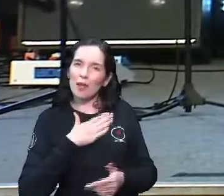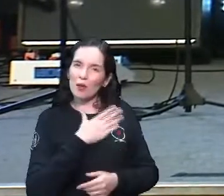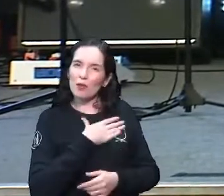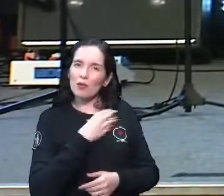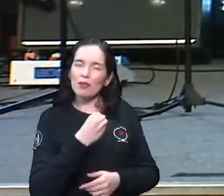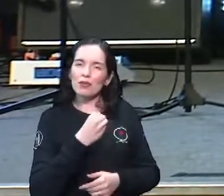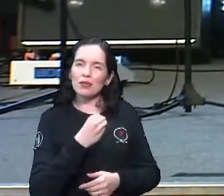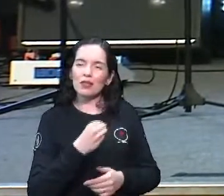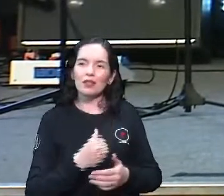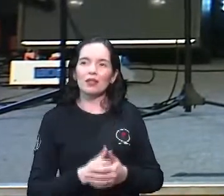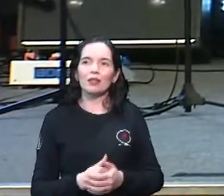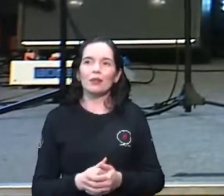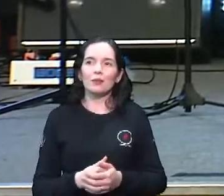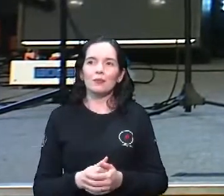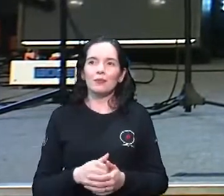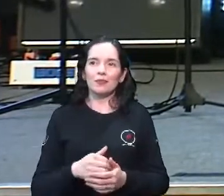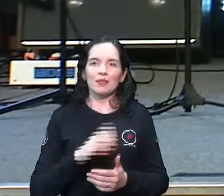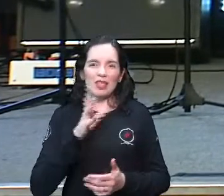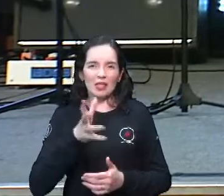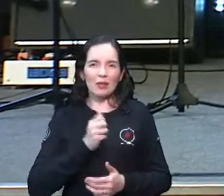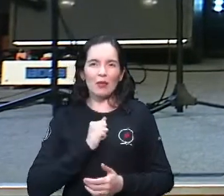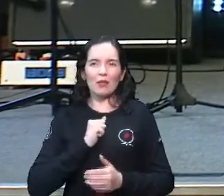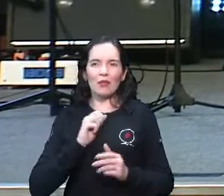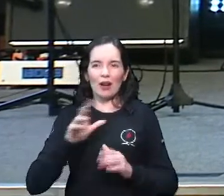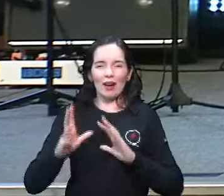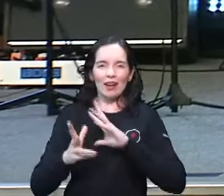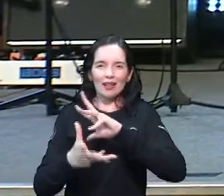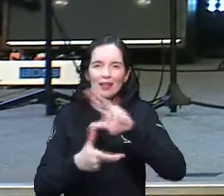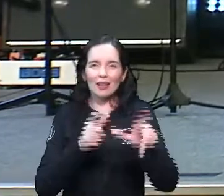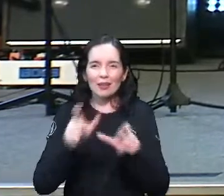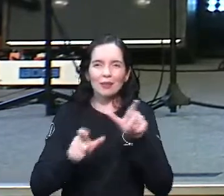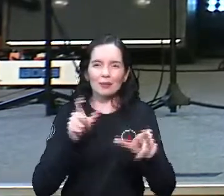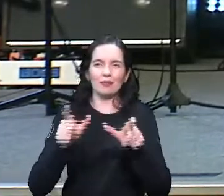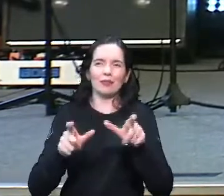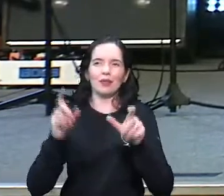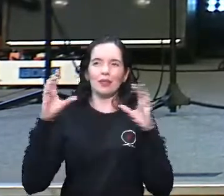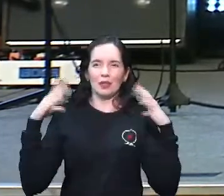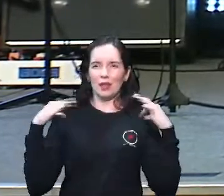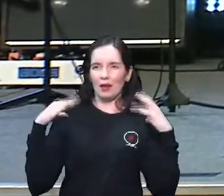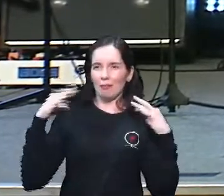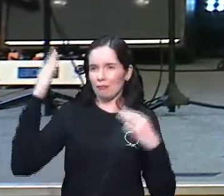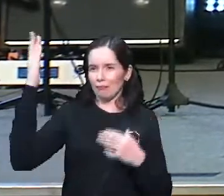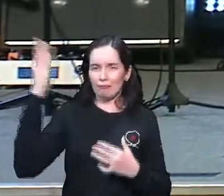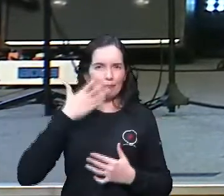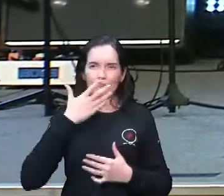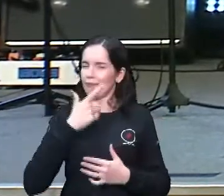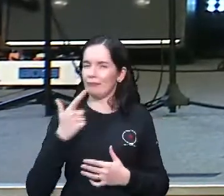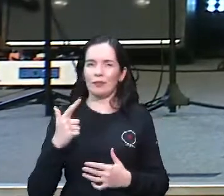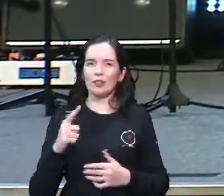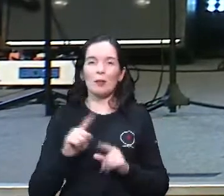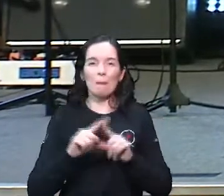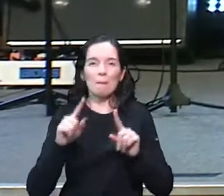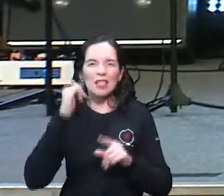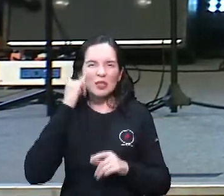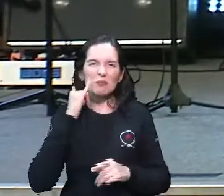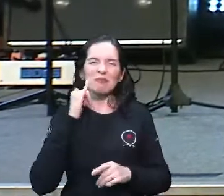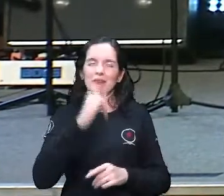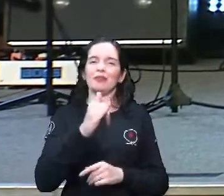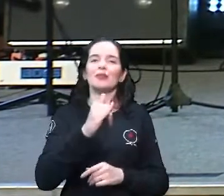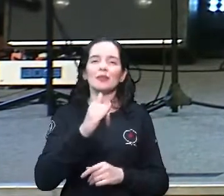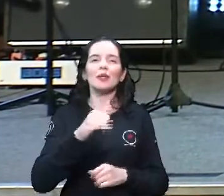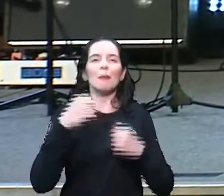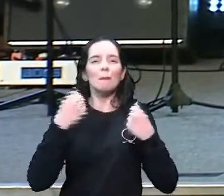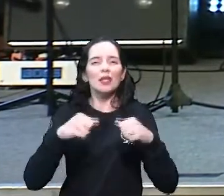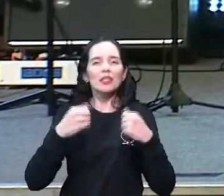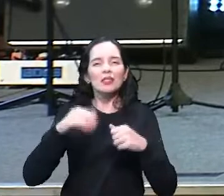redimir a terra da maldição que o Senhor lançou sobre ela. Não apareceu anjo, não teve revelação, mas liberou a palavra profética. Você tem que entender que